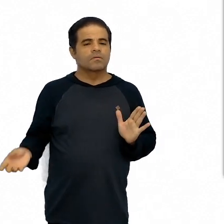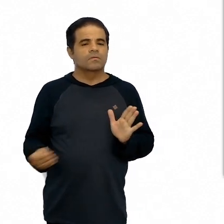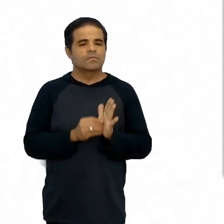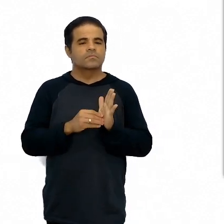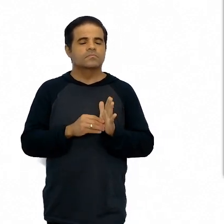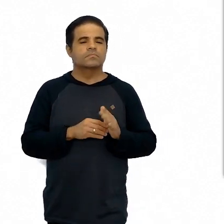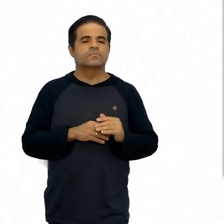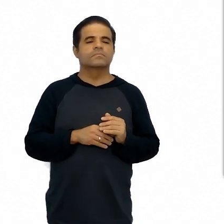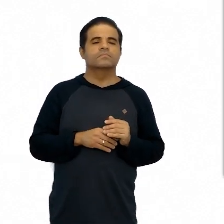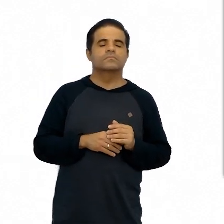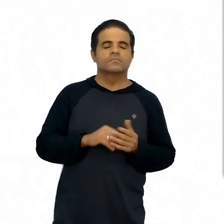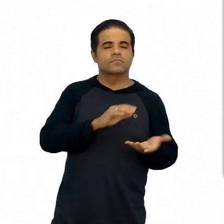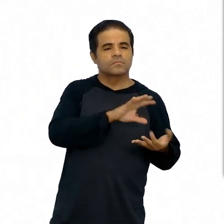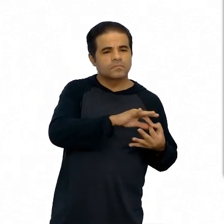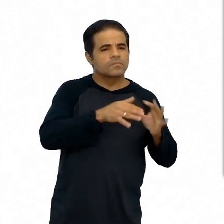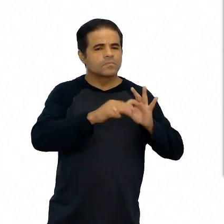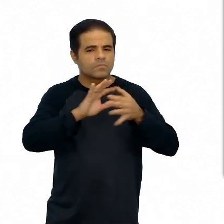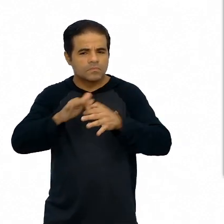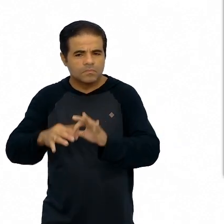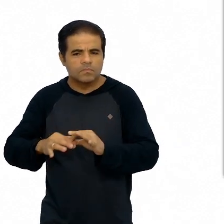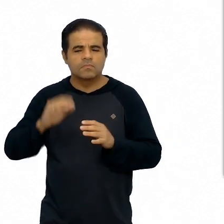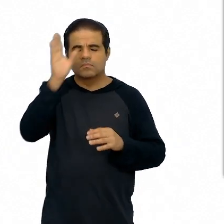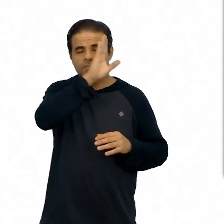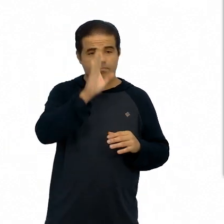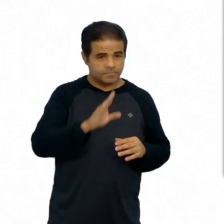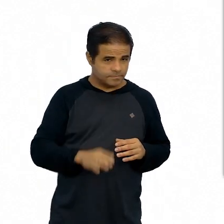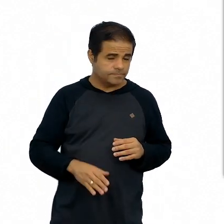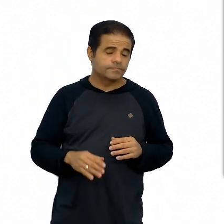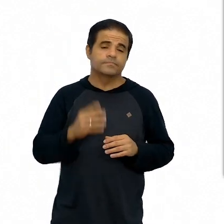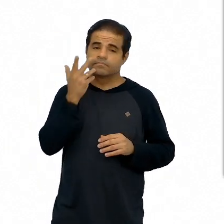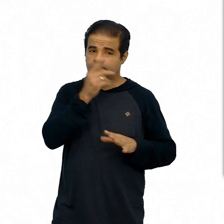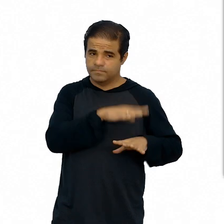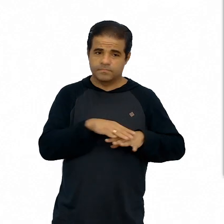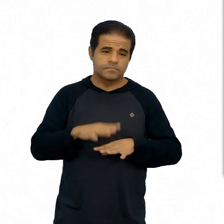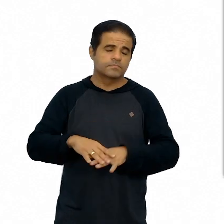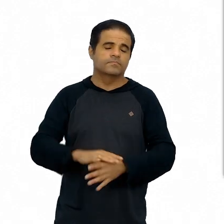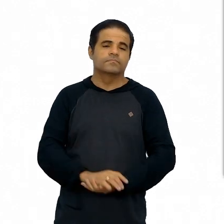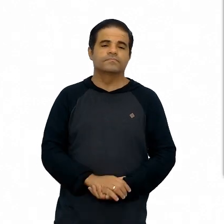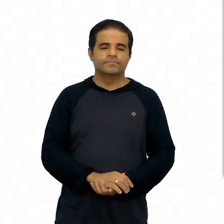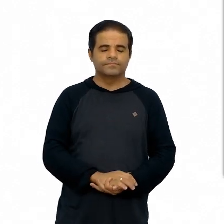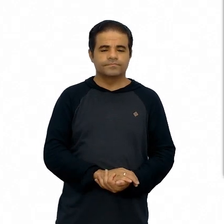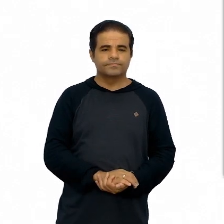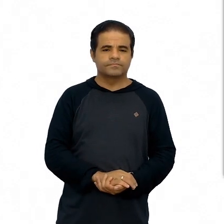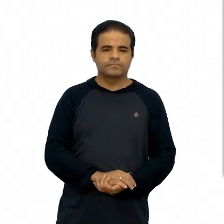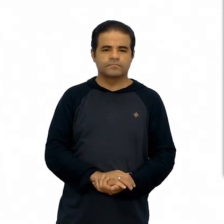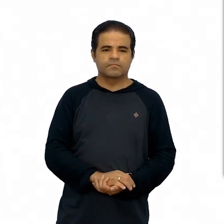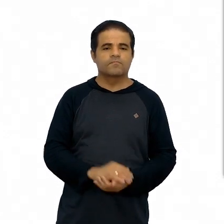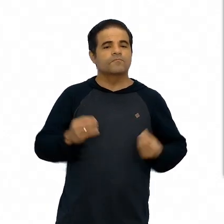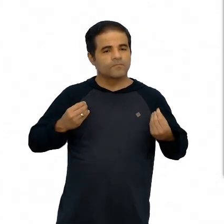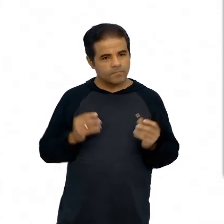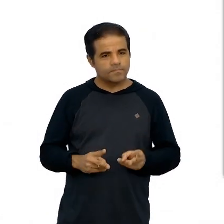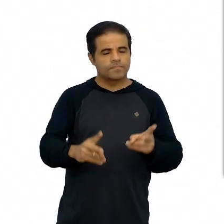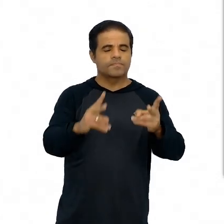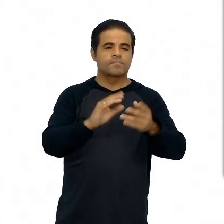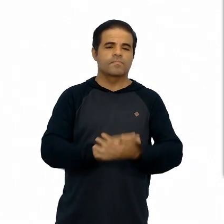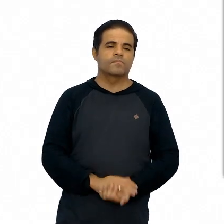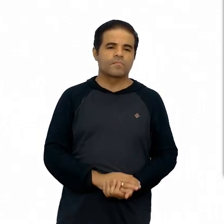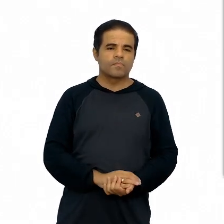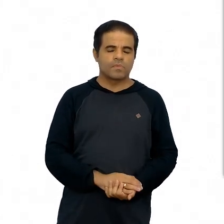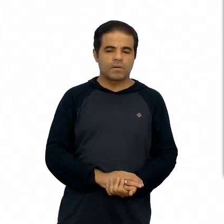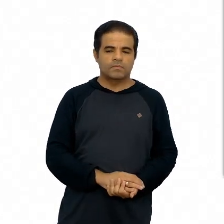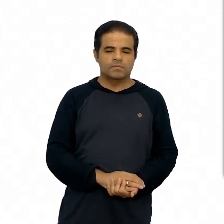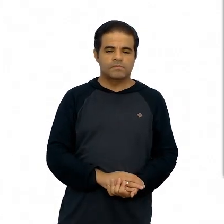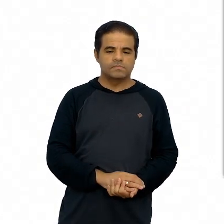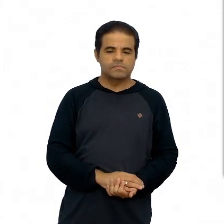Academy, as Olimpíadas Brasileiras de Matemáticas e tantos outros, né. Dando continuidade